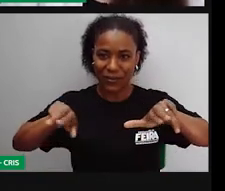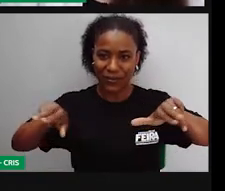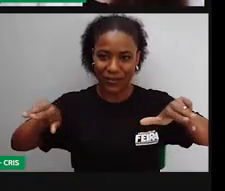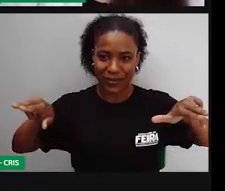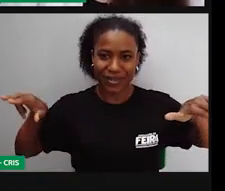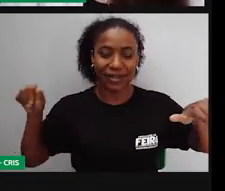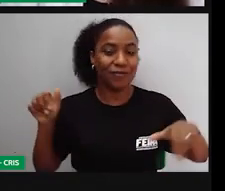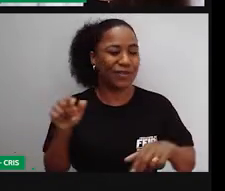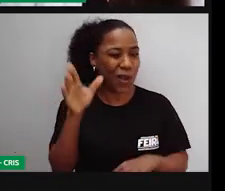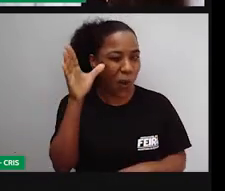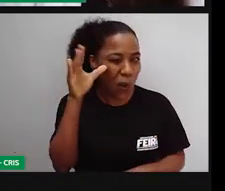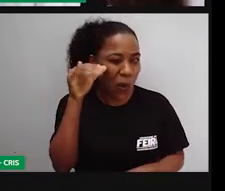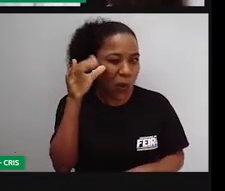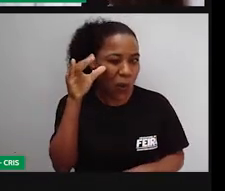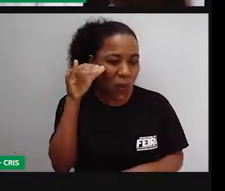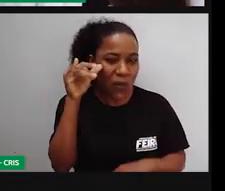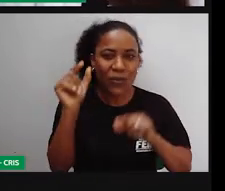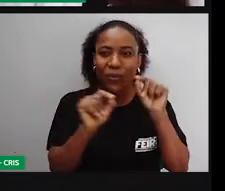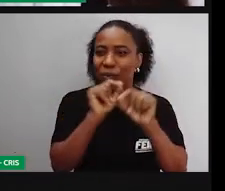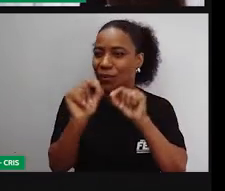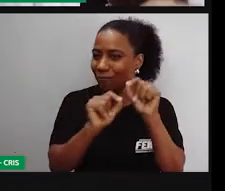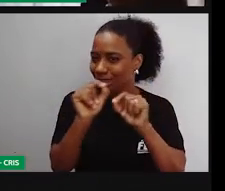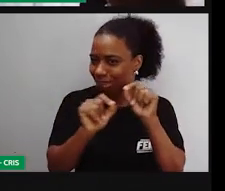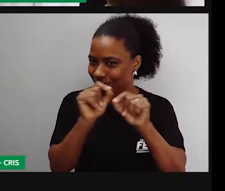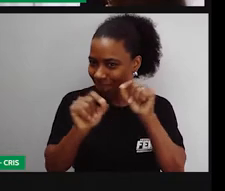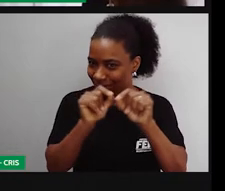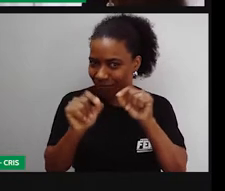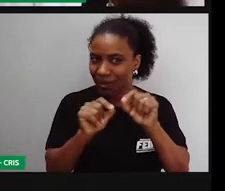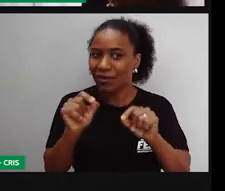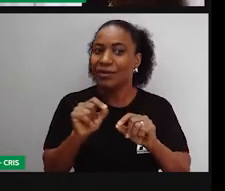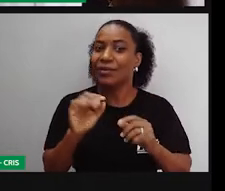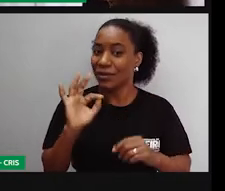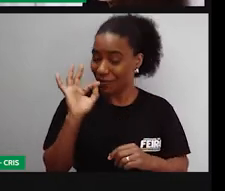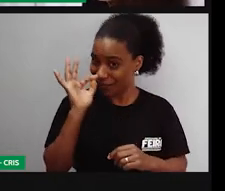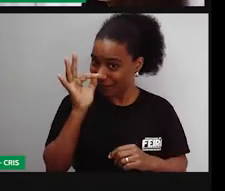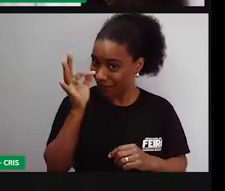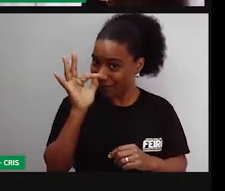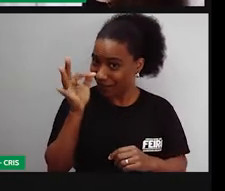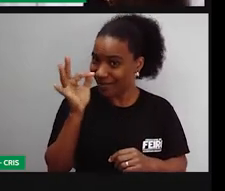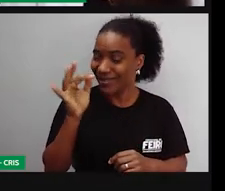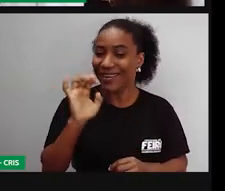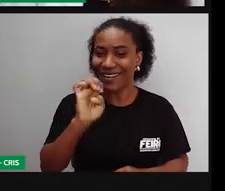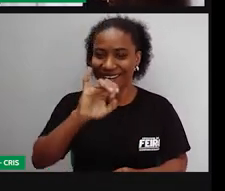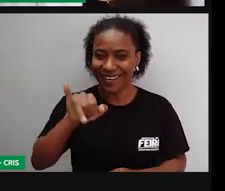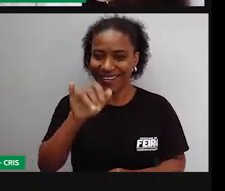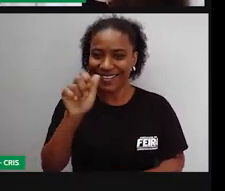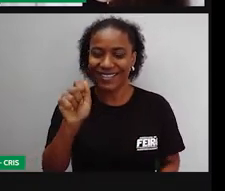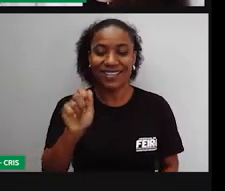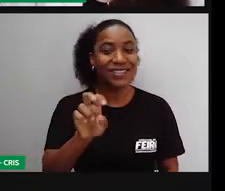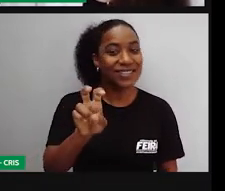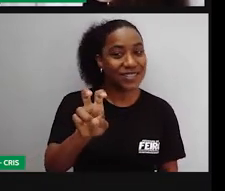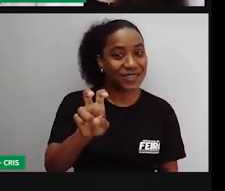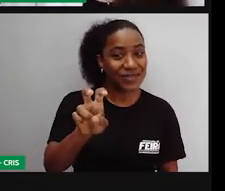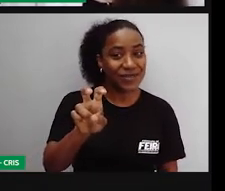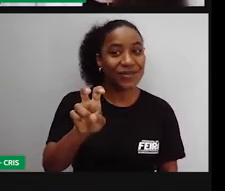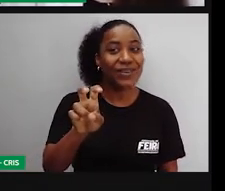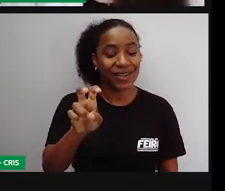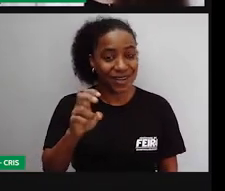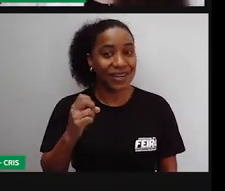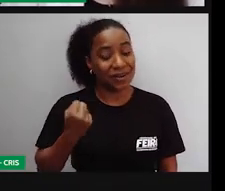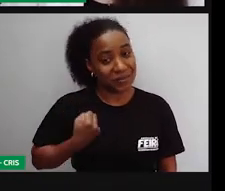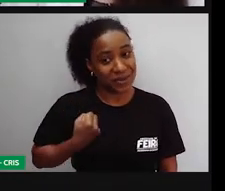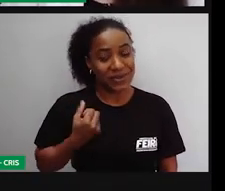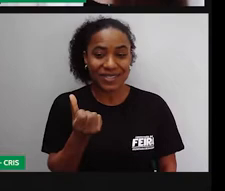essa curiosidade de avançar lá para a EJA 5, 6, e vocês entenderem um pouco mais